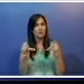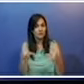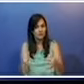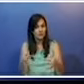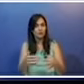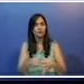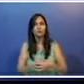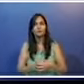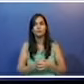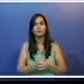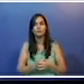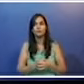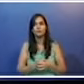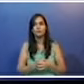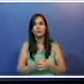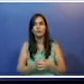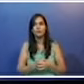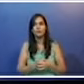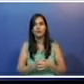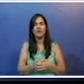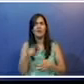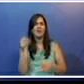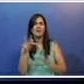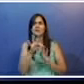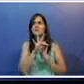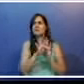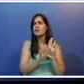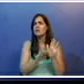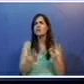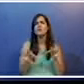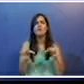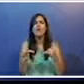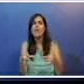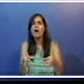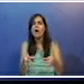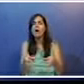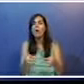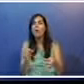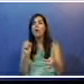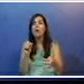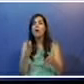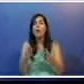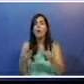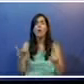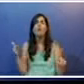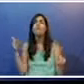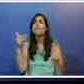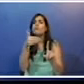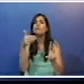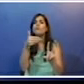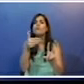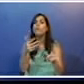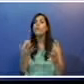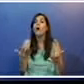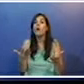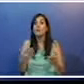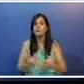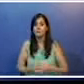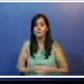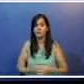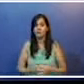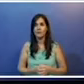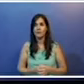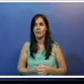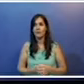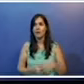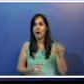produzido. Esse texto tem por finalidade, então qual é o objetivo dele? É apresentar